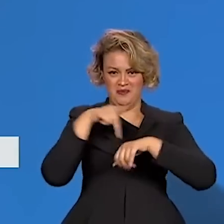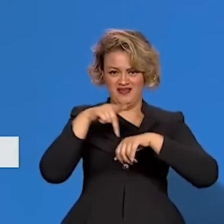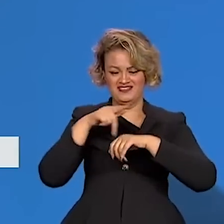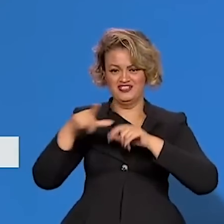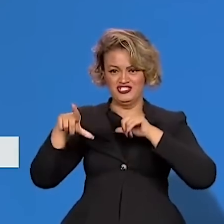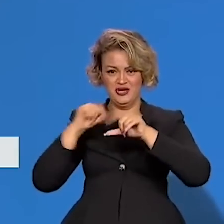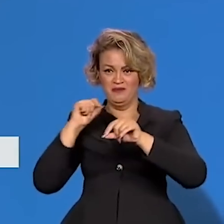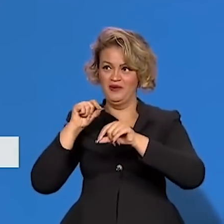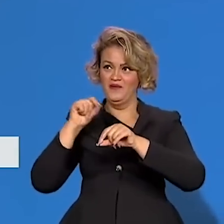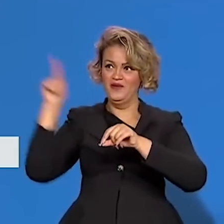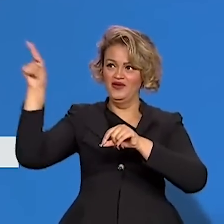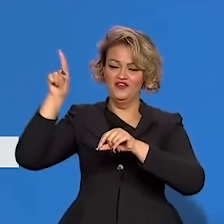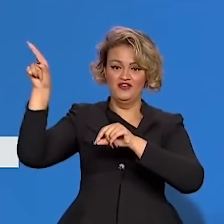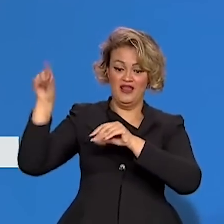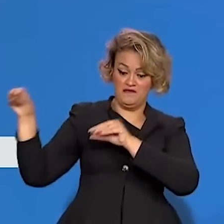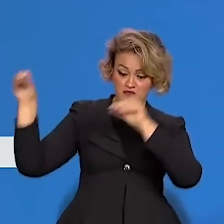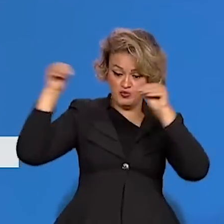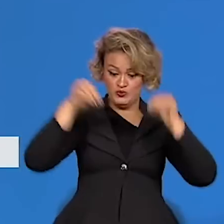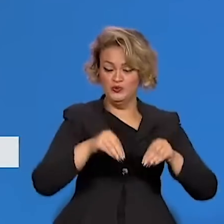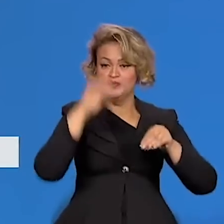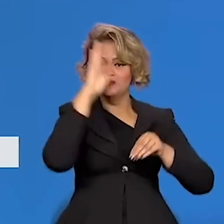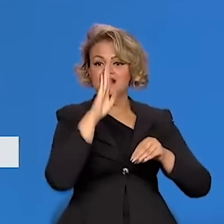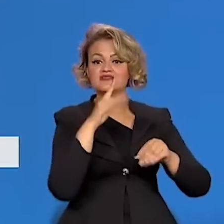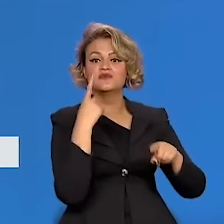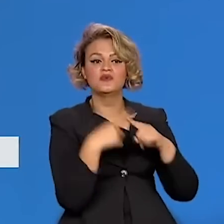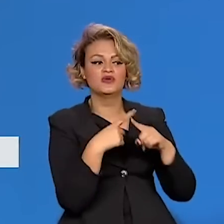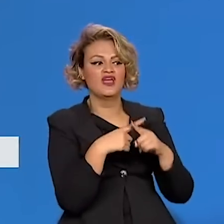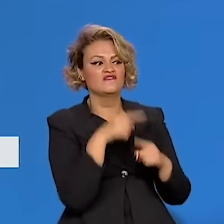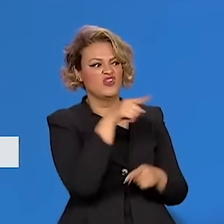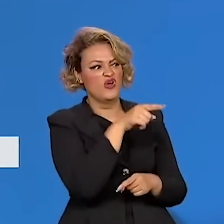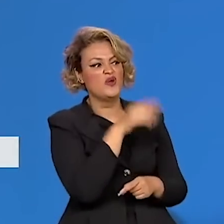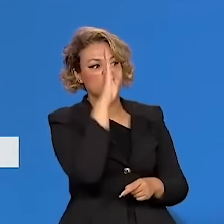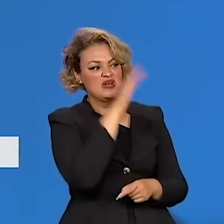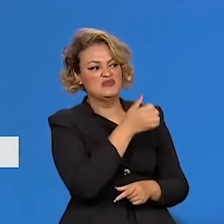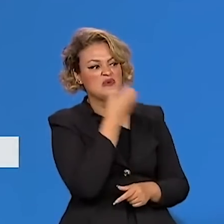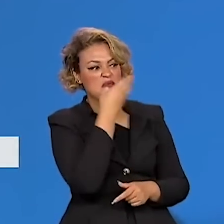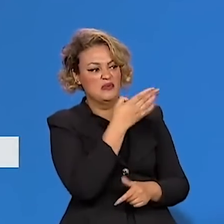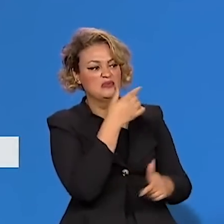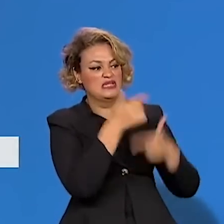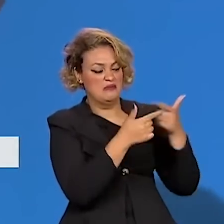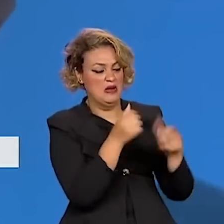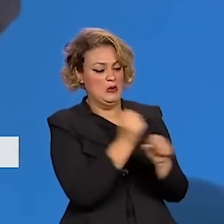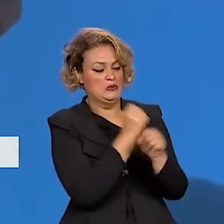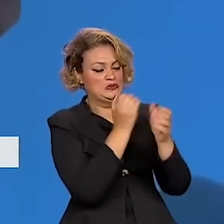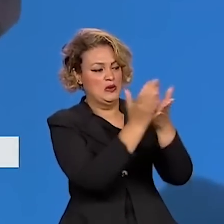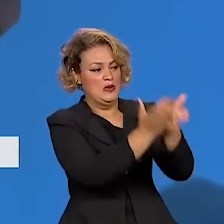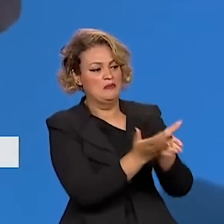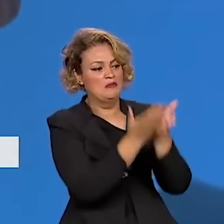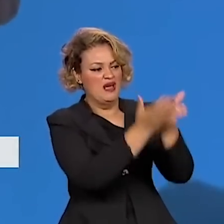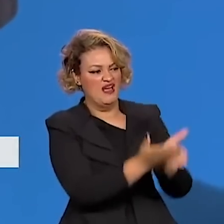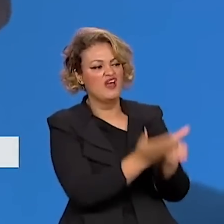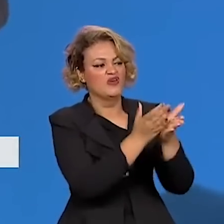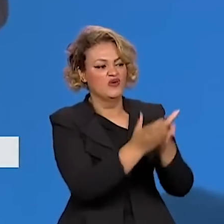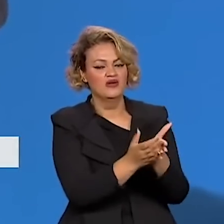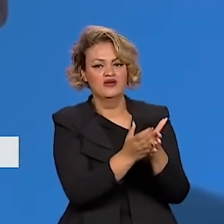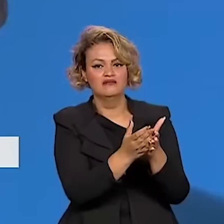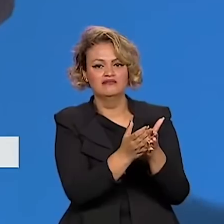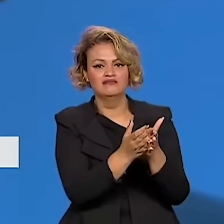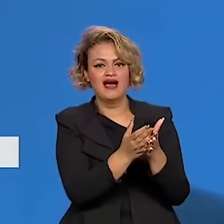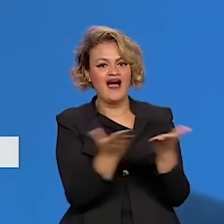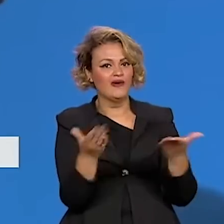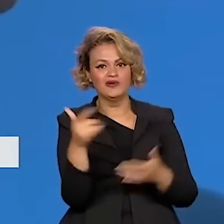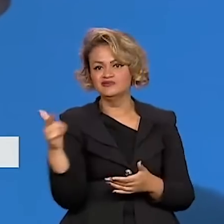vieram para o Brasil por causa da construção do navios que nós estavam fazendo em todos os estaleiros brasileiros acabou